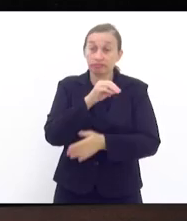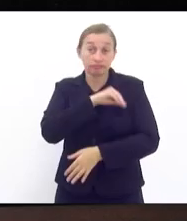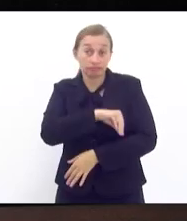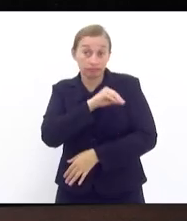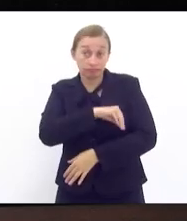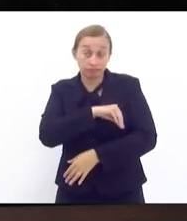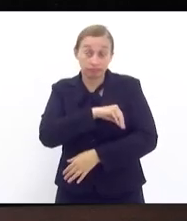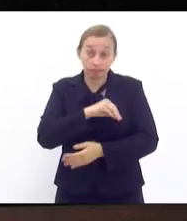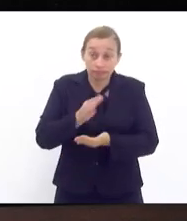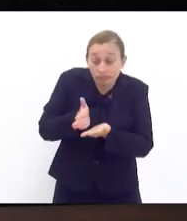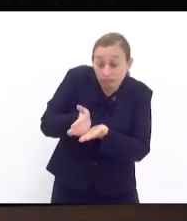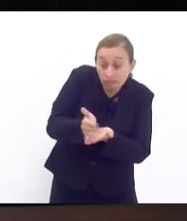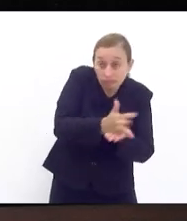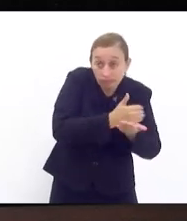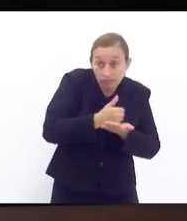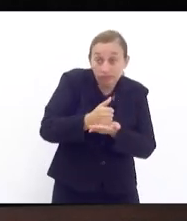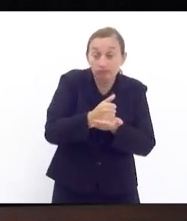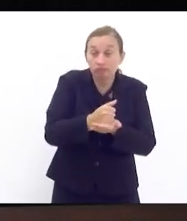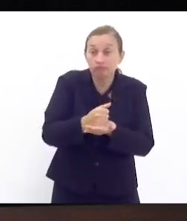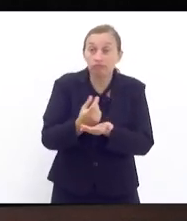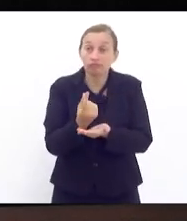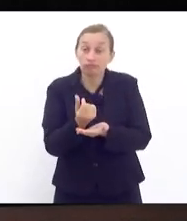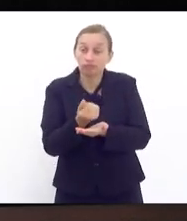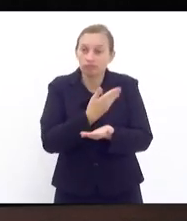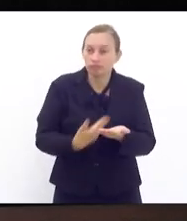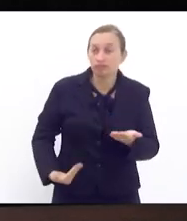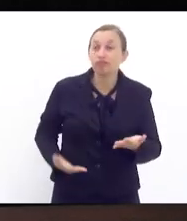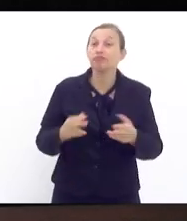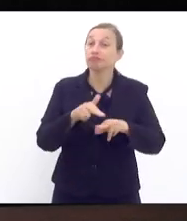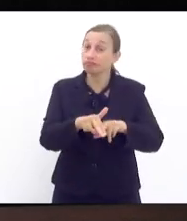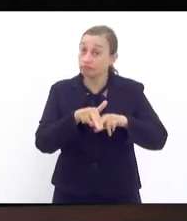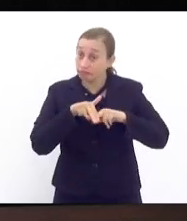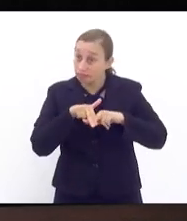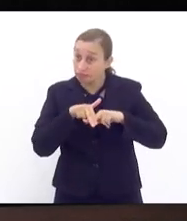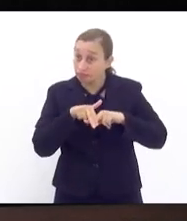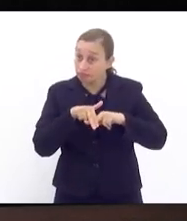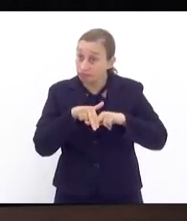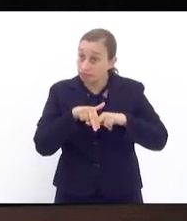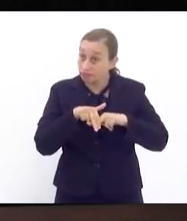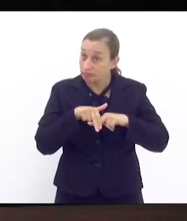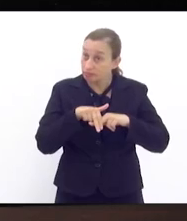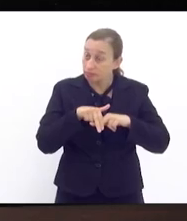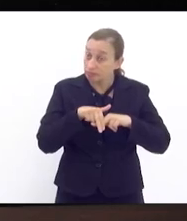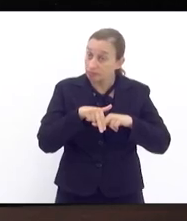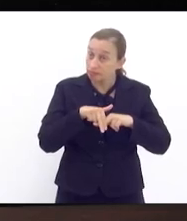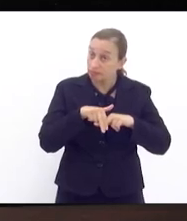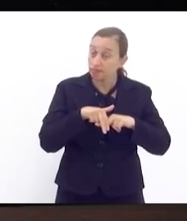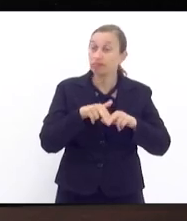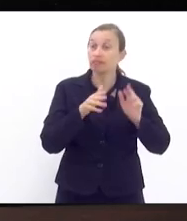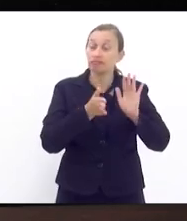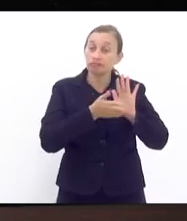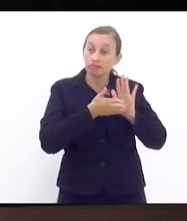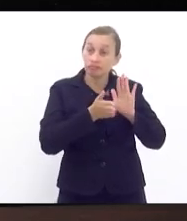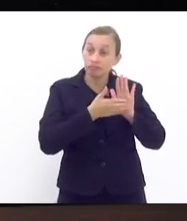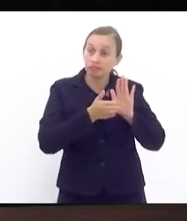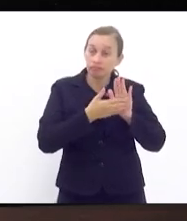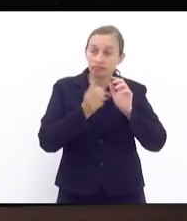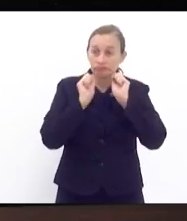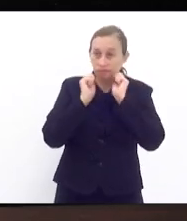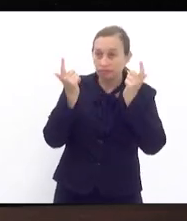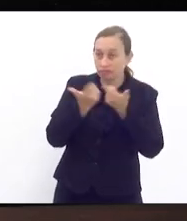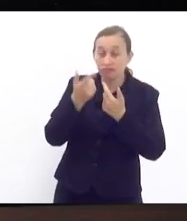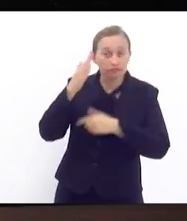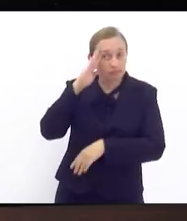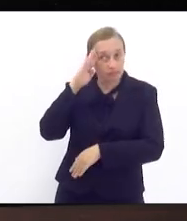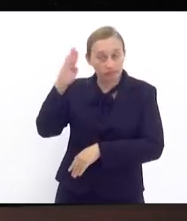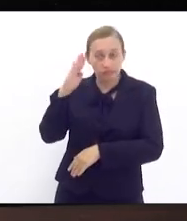da arrecadação dos cofres públicos. Então, por isso, as proposições dessa casa são